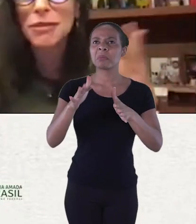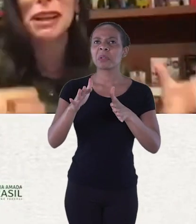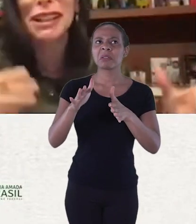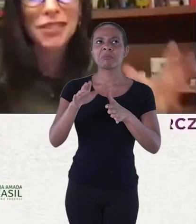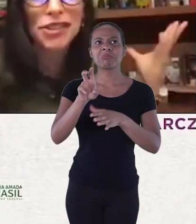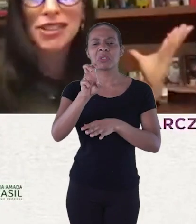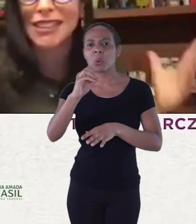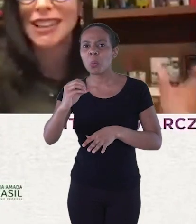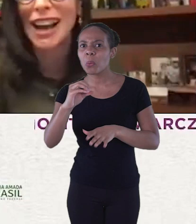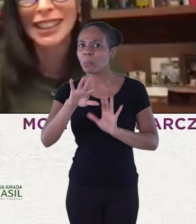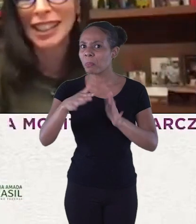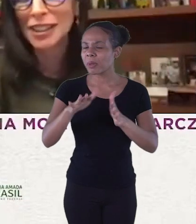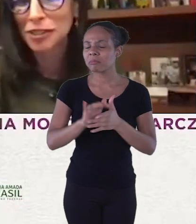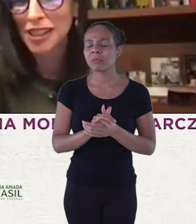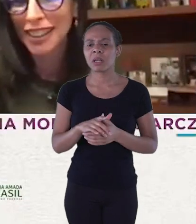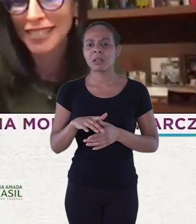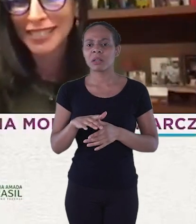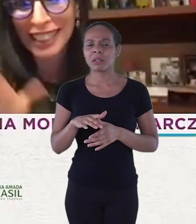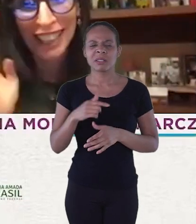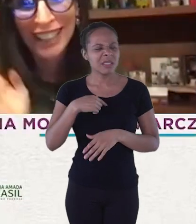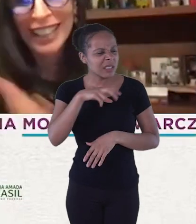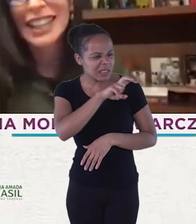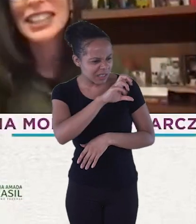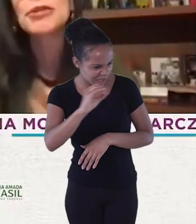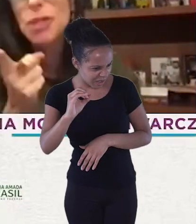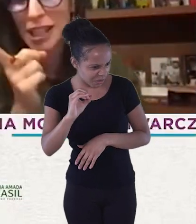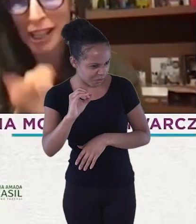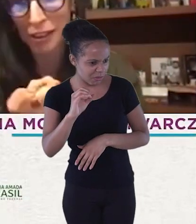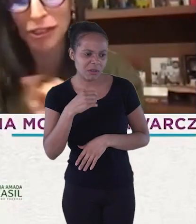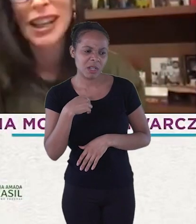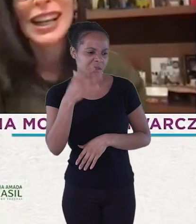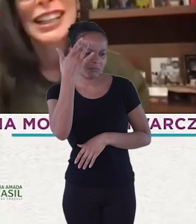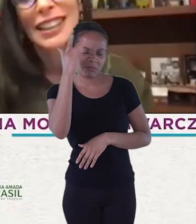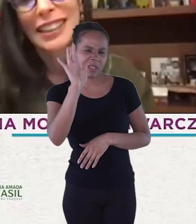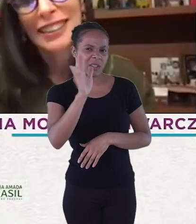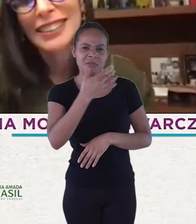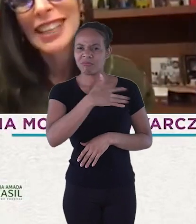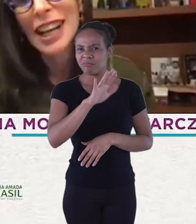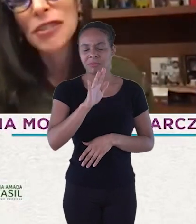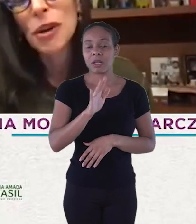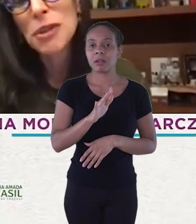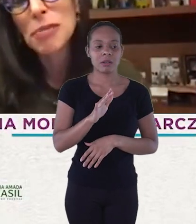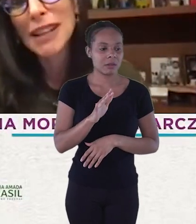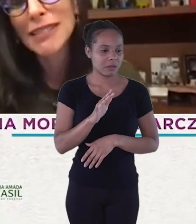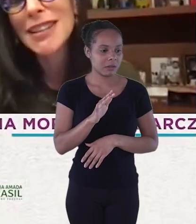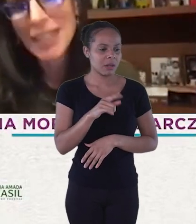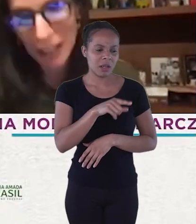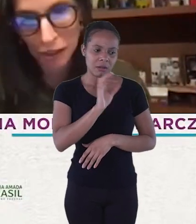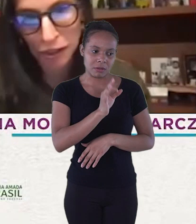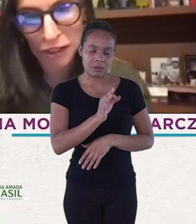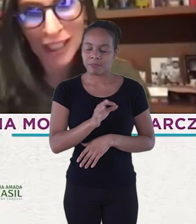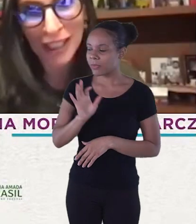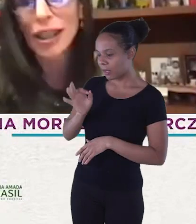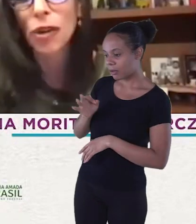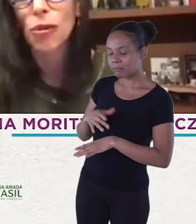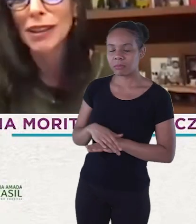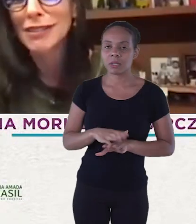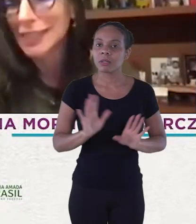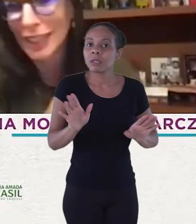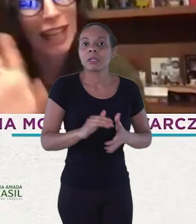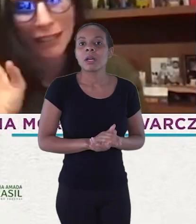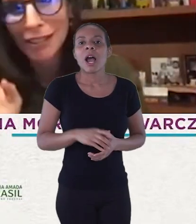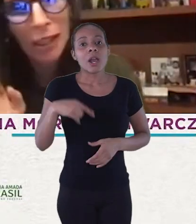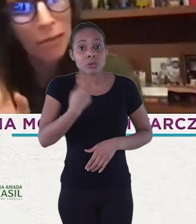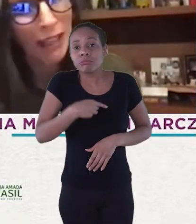nós apresentamos bem uns, sei lá, 500, eram, sei lá. Queríamos 500. E aí fomos para 300, né?